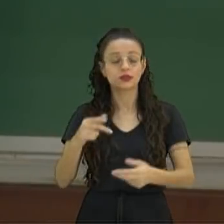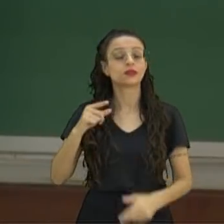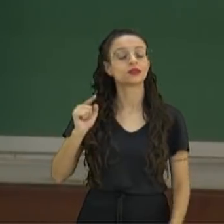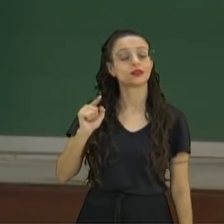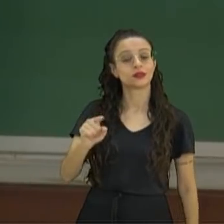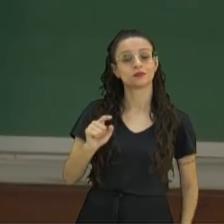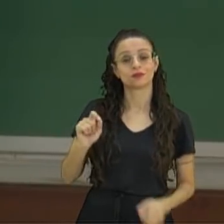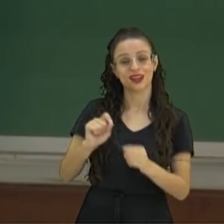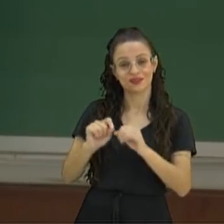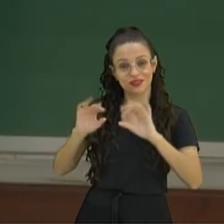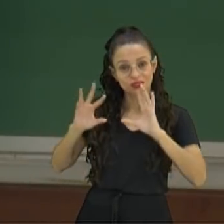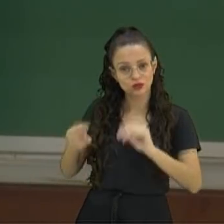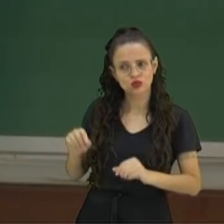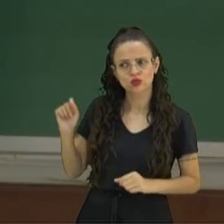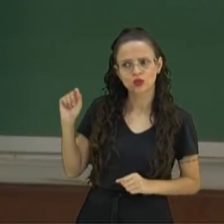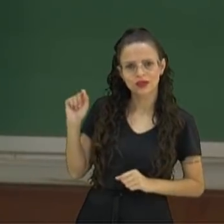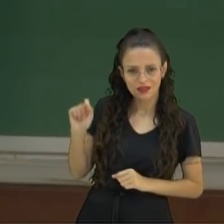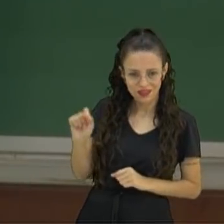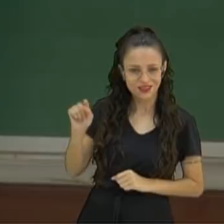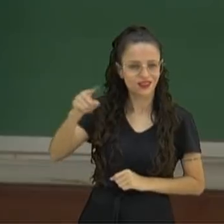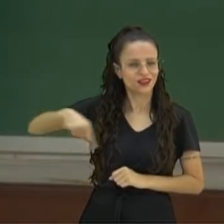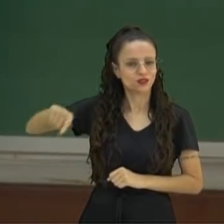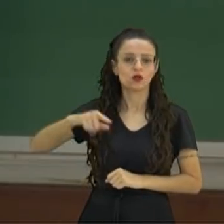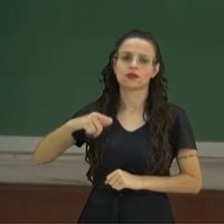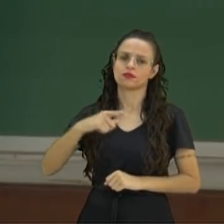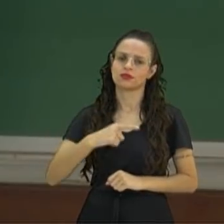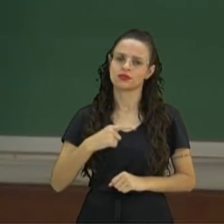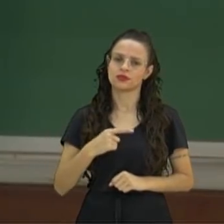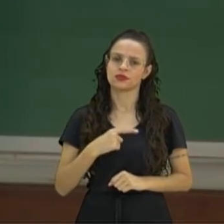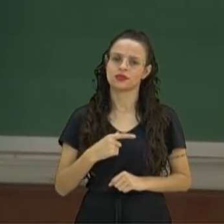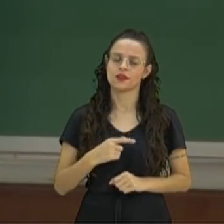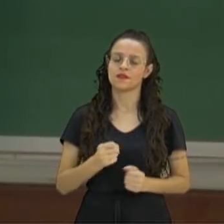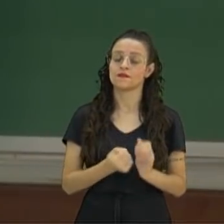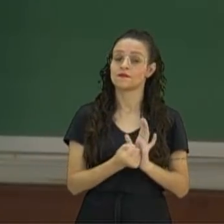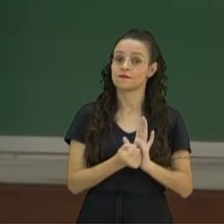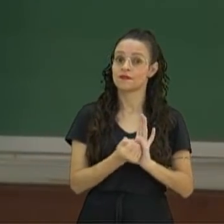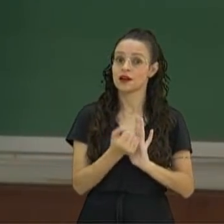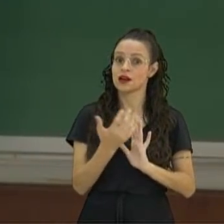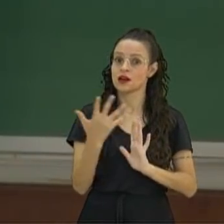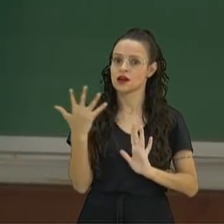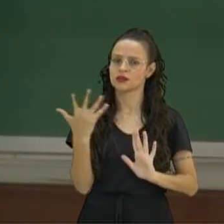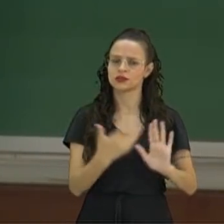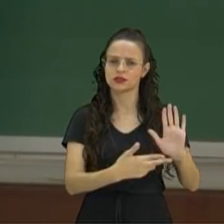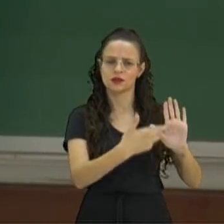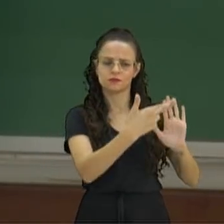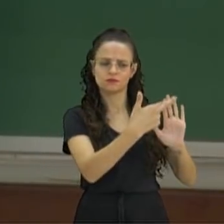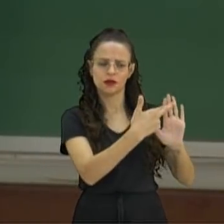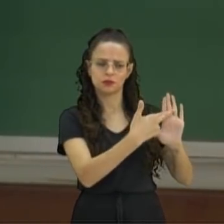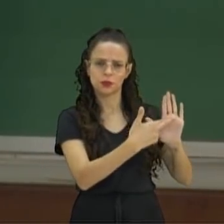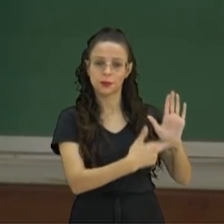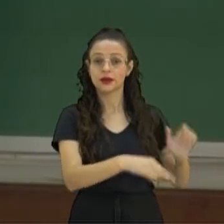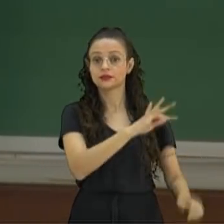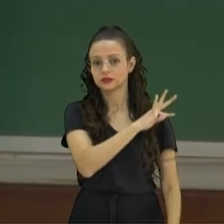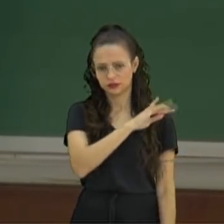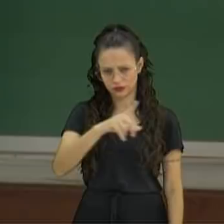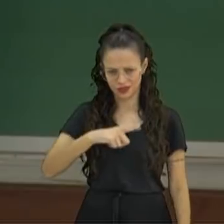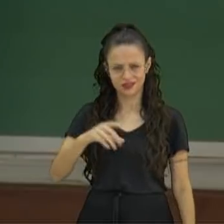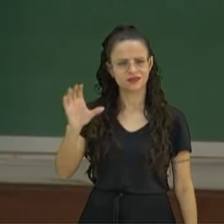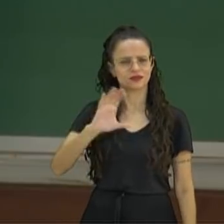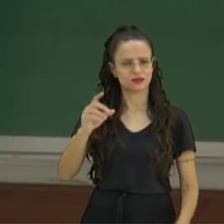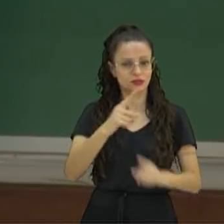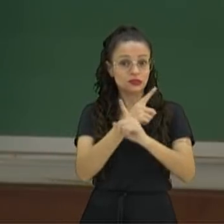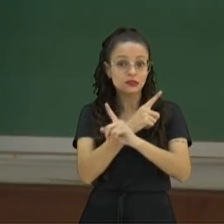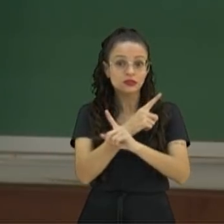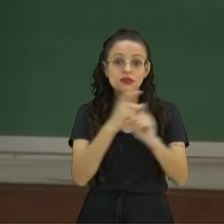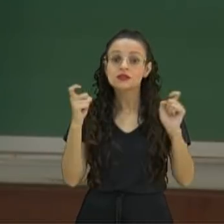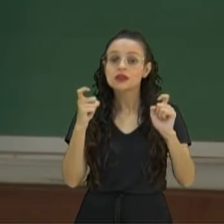para fazer tudo isso, existe um conjunto de técnicas, existe uma ciência que desenvolve isso, né,